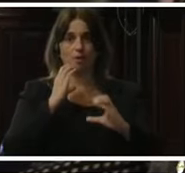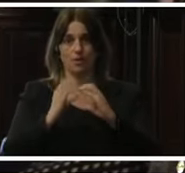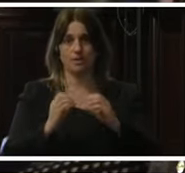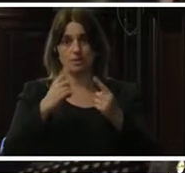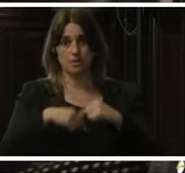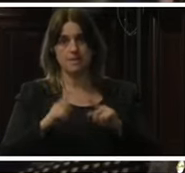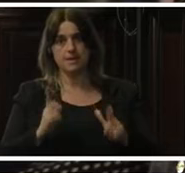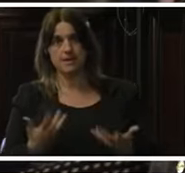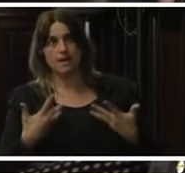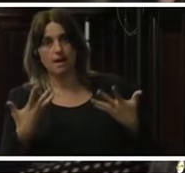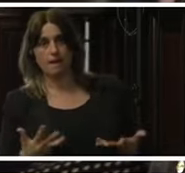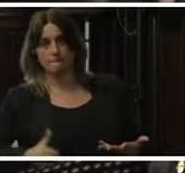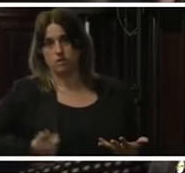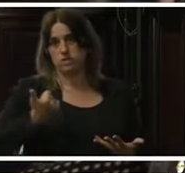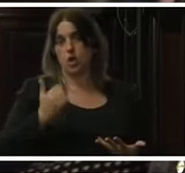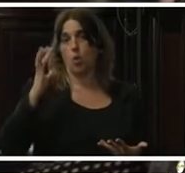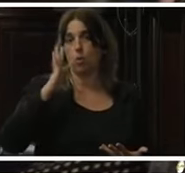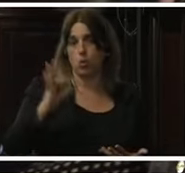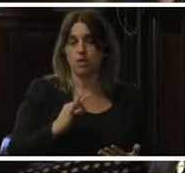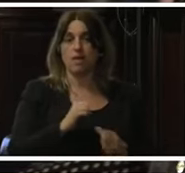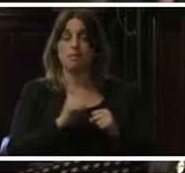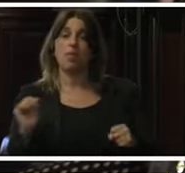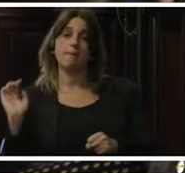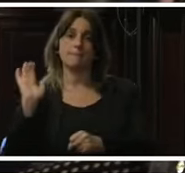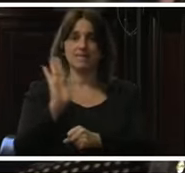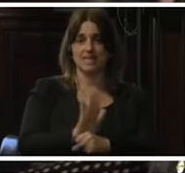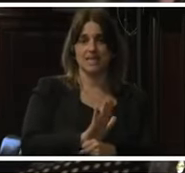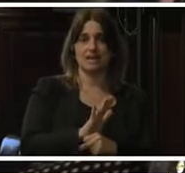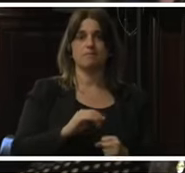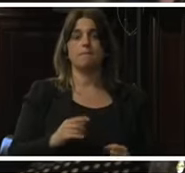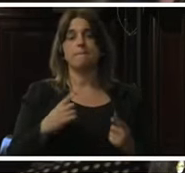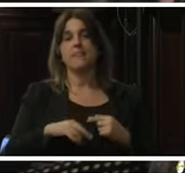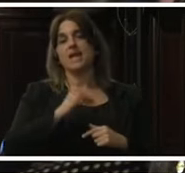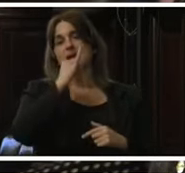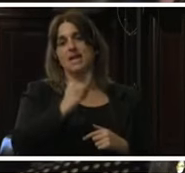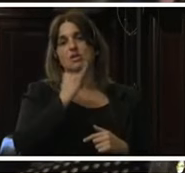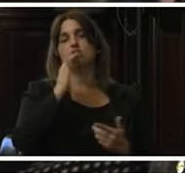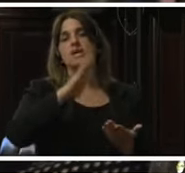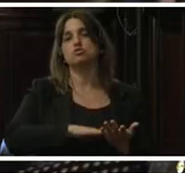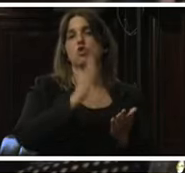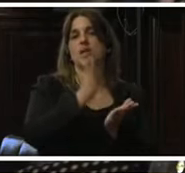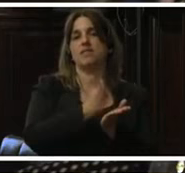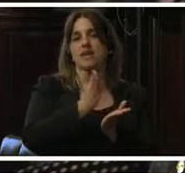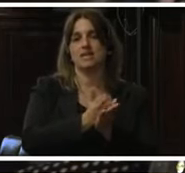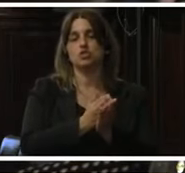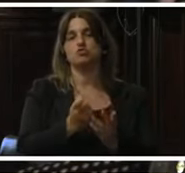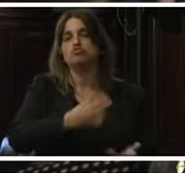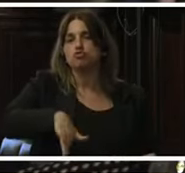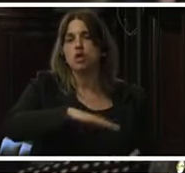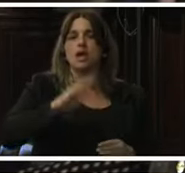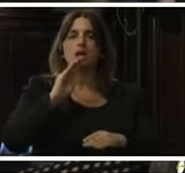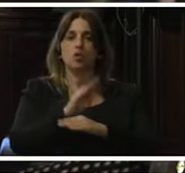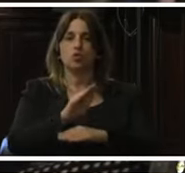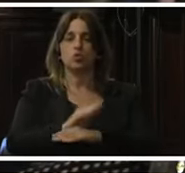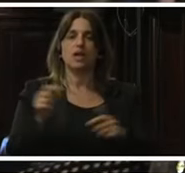oportunidade de apresentar a relatoria especial sobre direitos econômicos sociais e culturais da comissão que está também na sua exposição